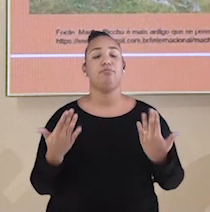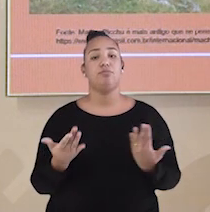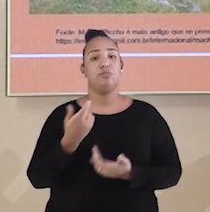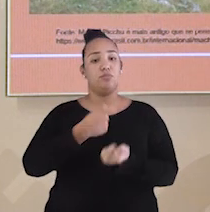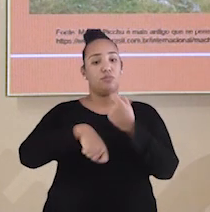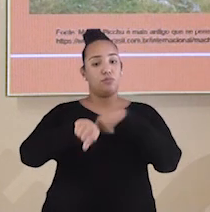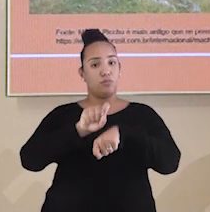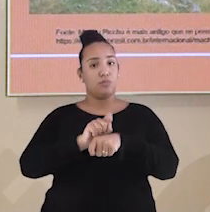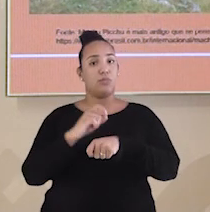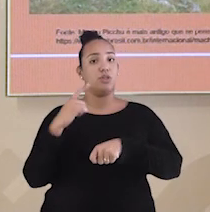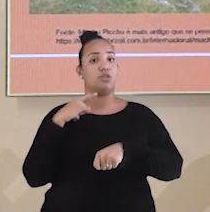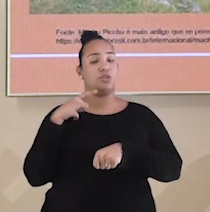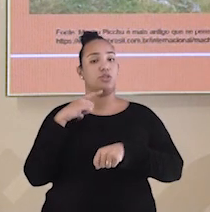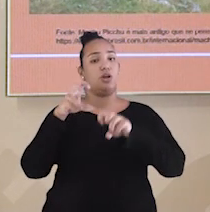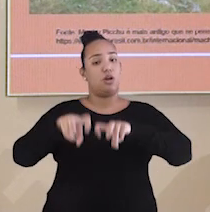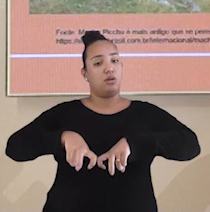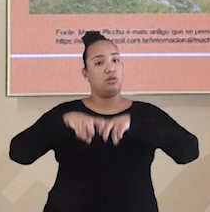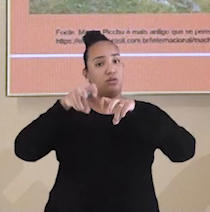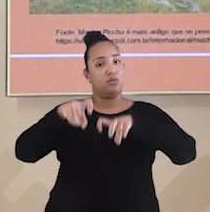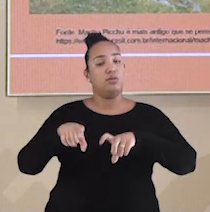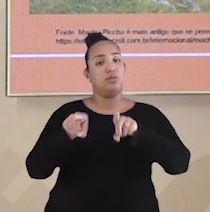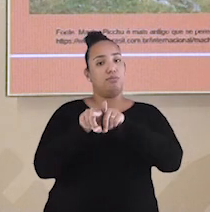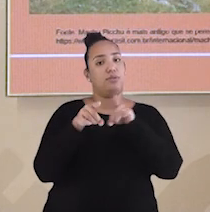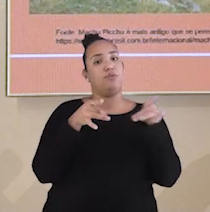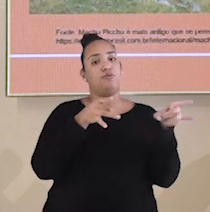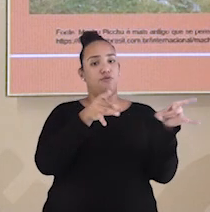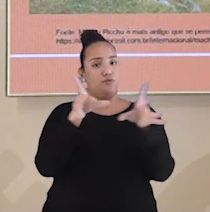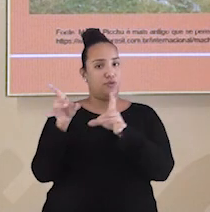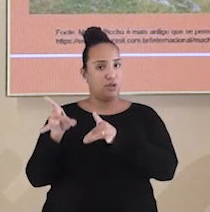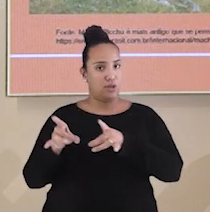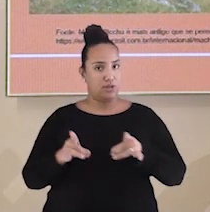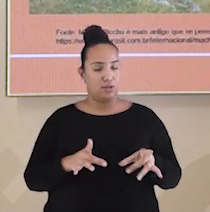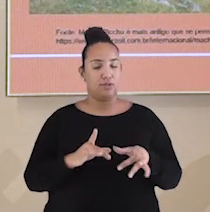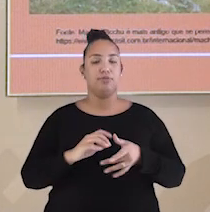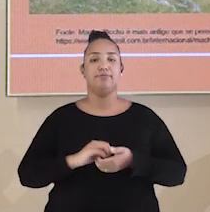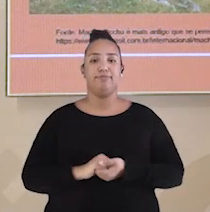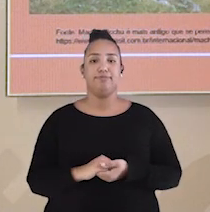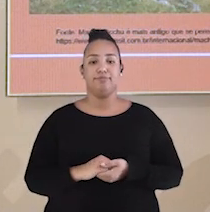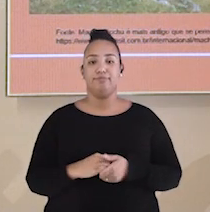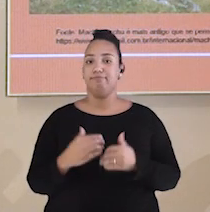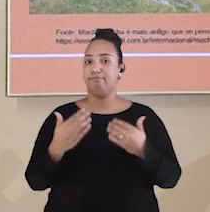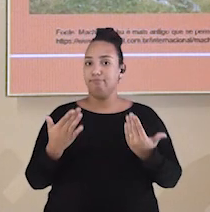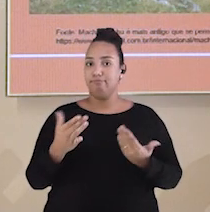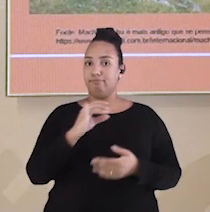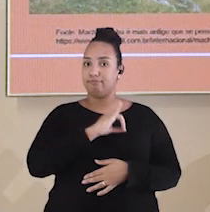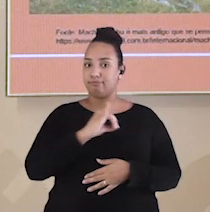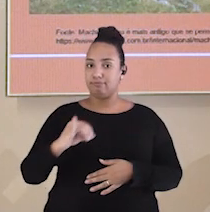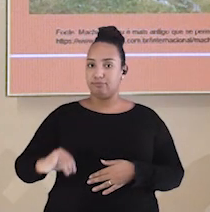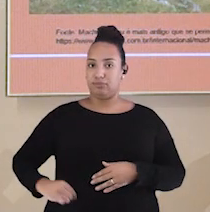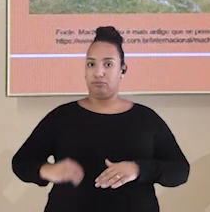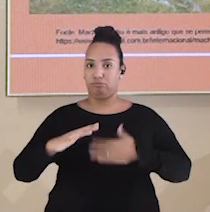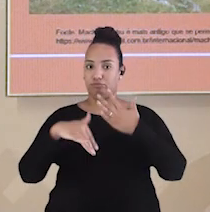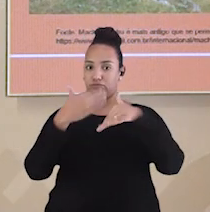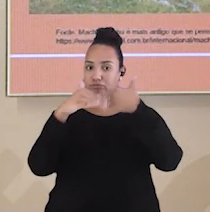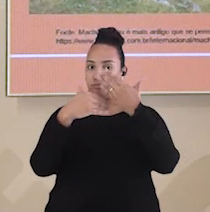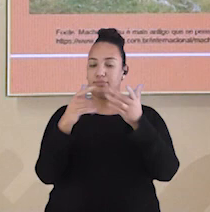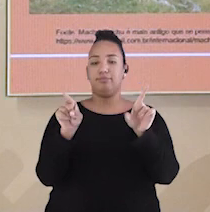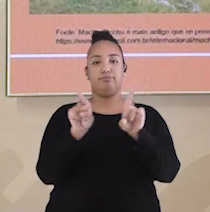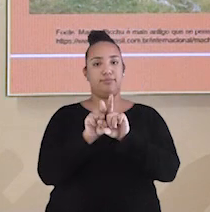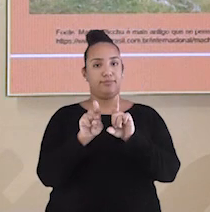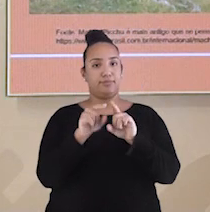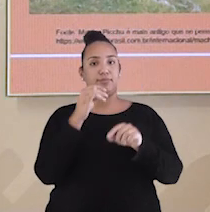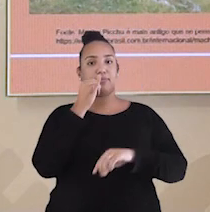economia, predominava a agricultura e o pequeno comércio. À medida que o império foi crescendo, as construções